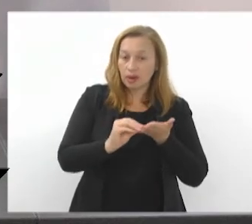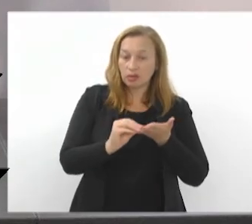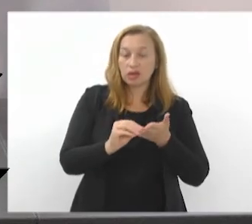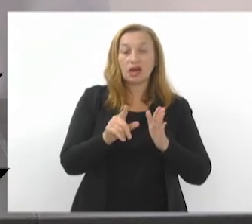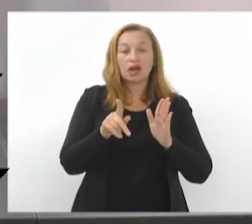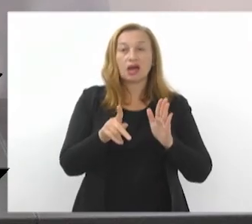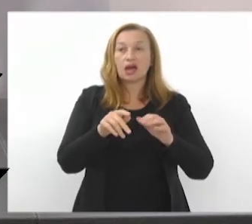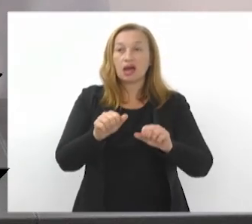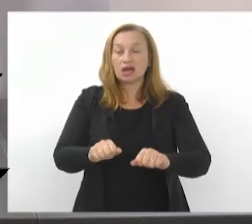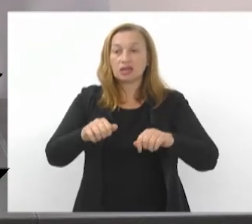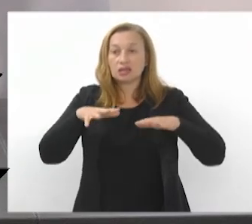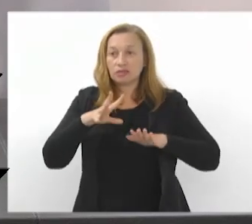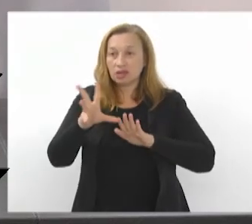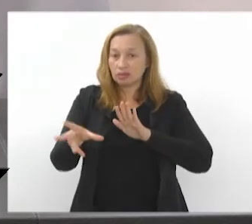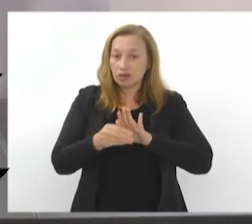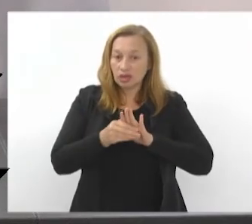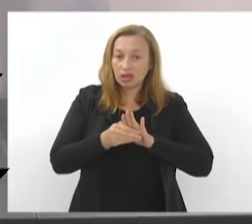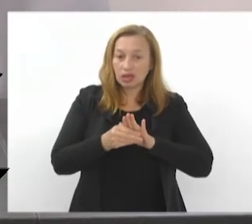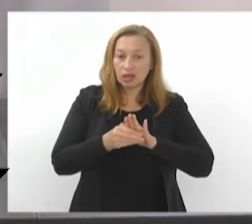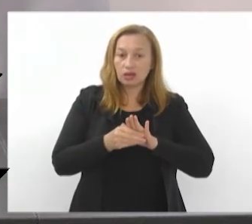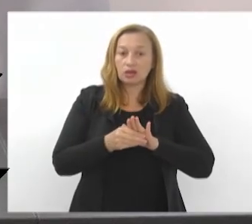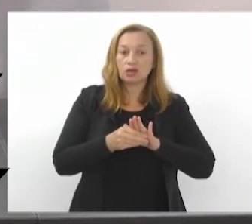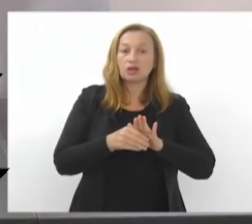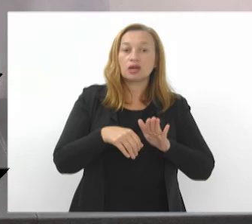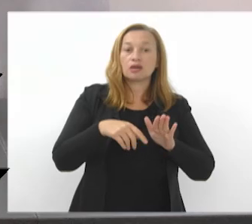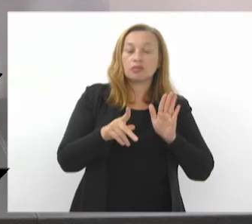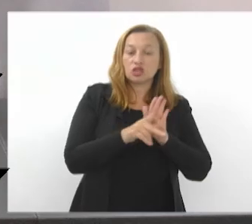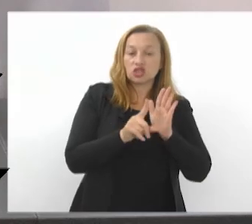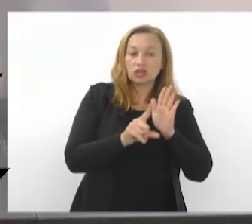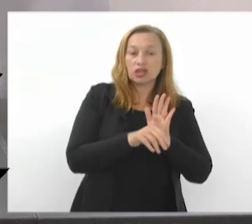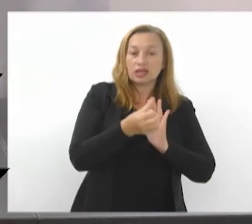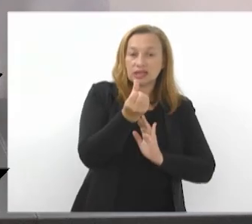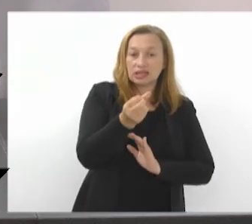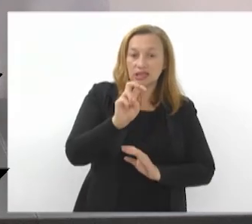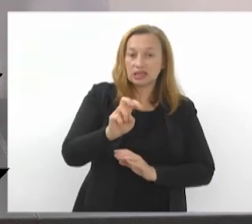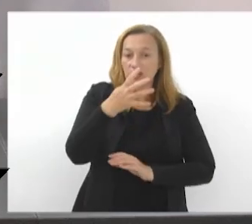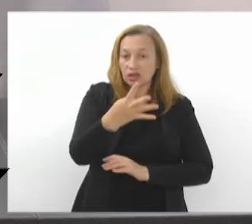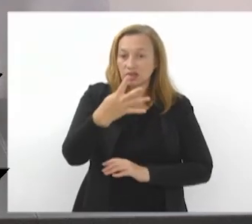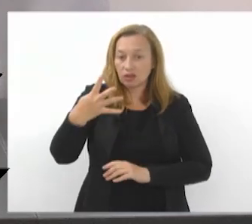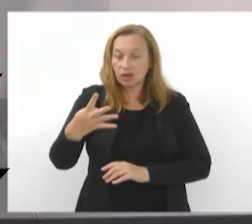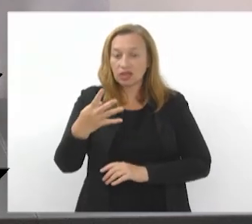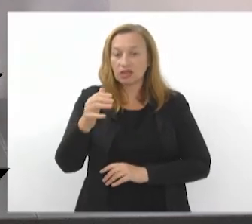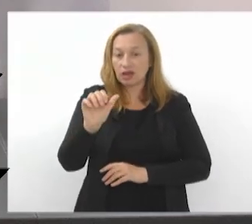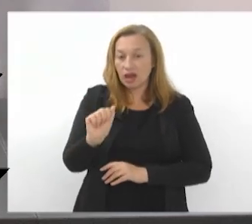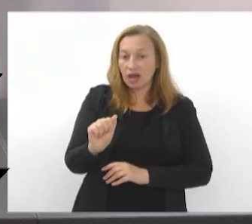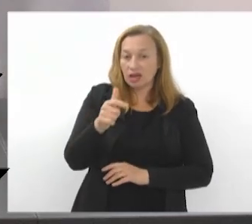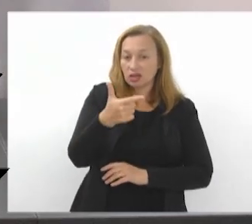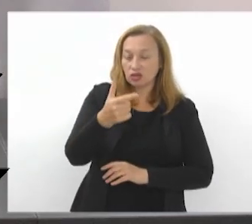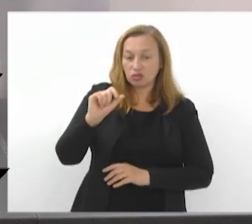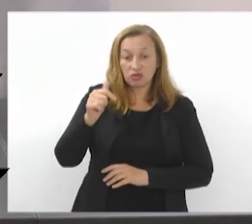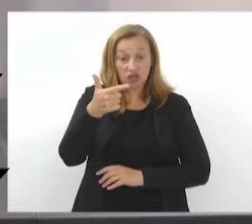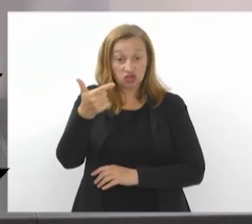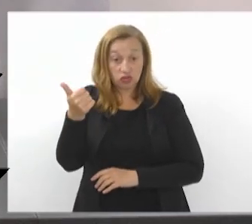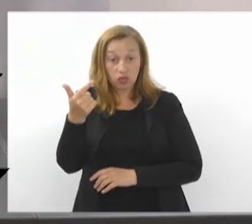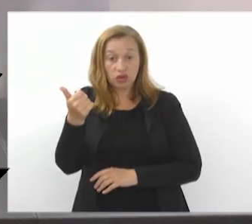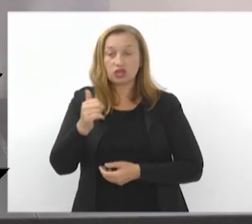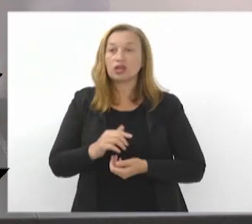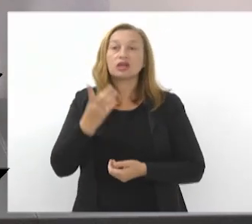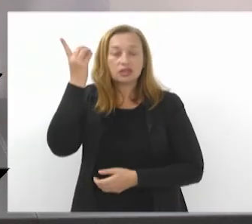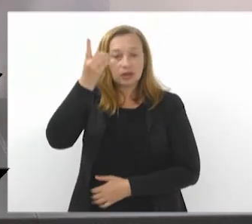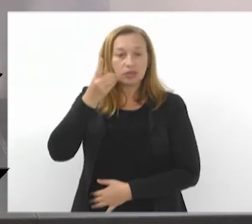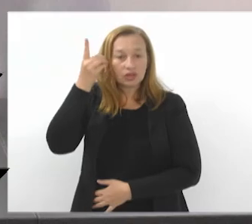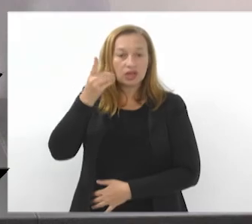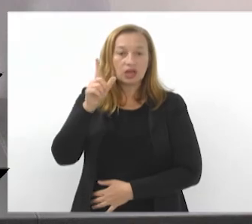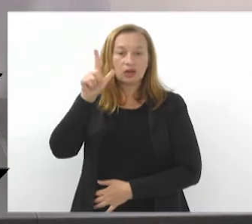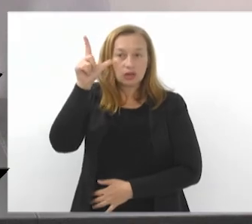plenário. Emendas de plenário ao projeto de lei 6544-A de 2022, de autoria dos